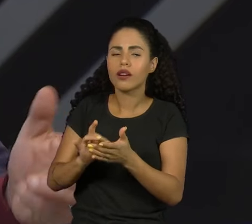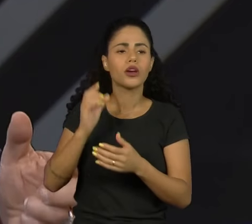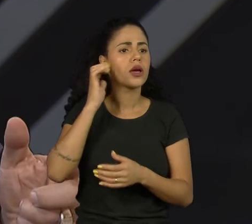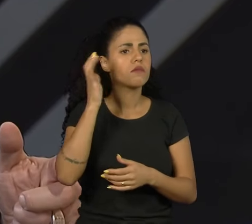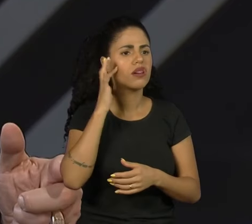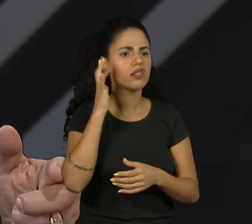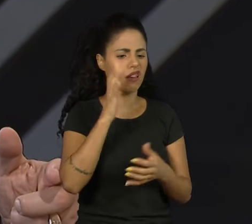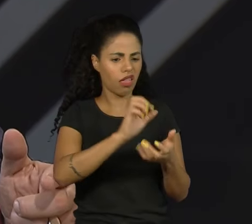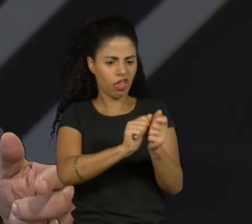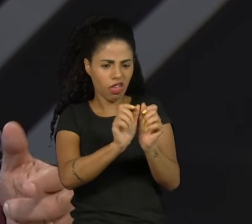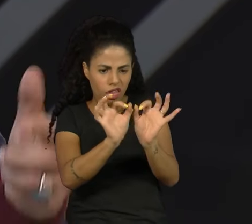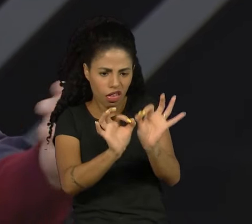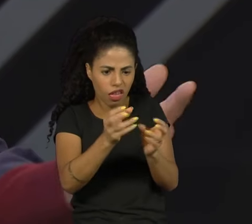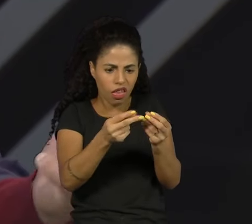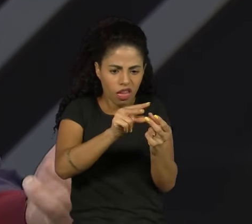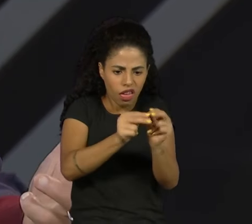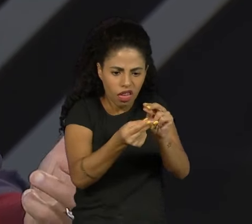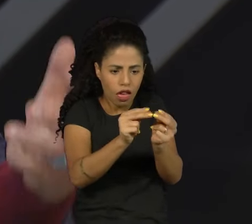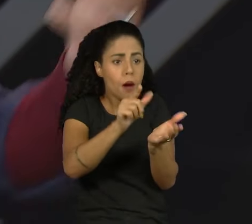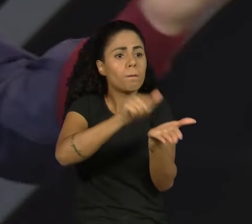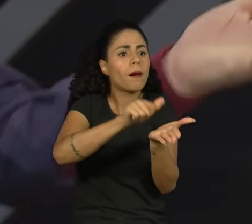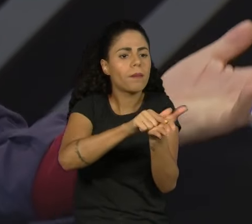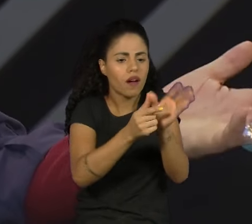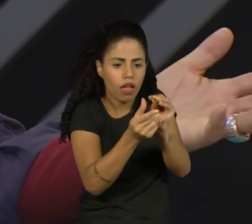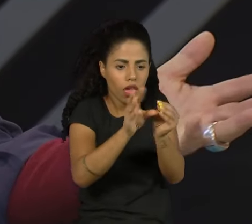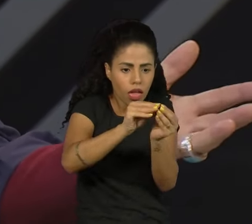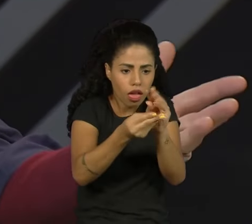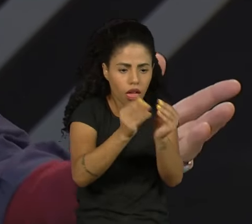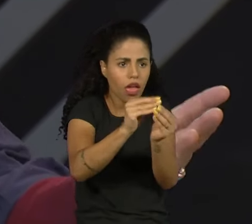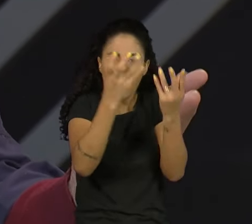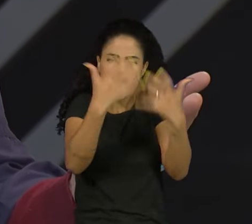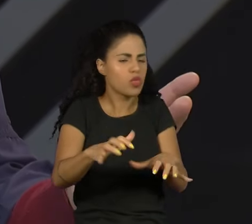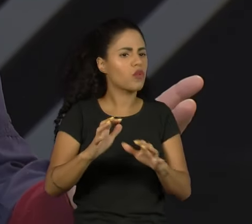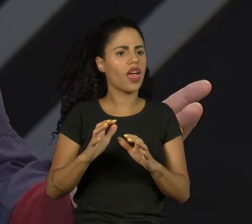mexer em origami, né? Eu já li Rousseau.